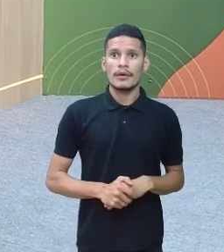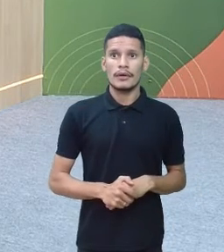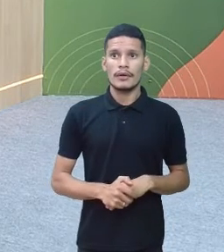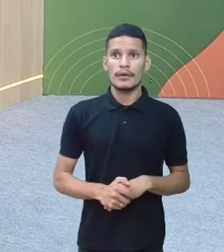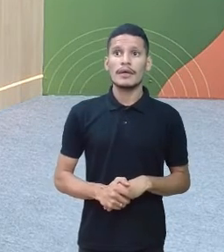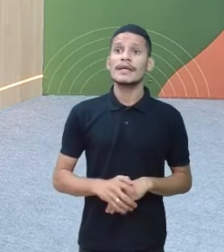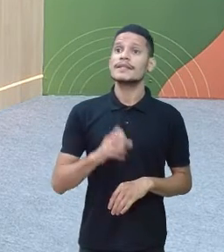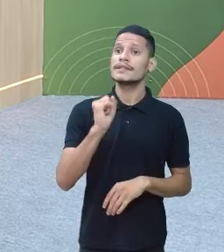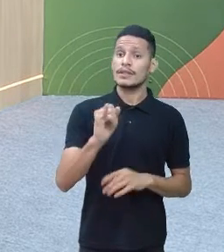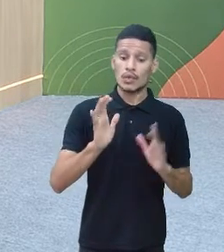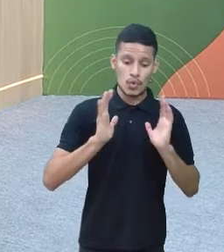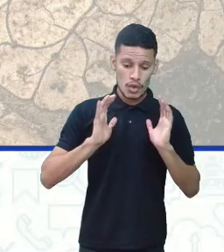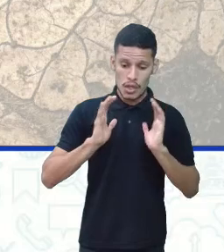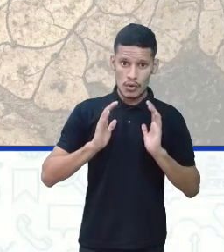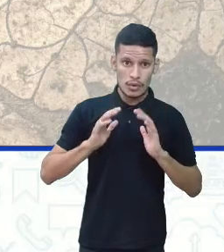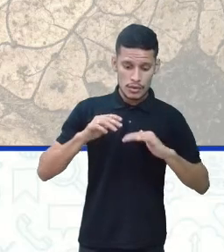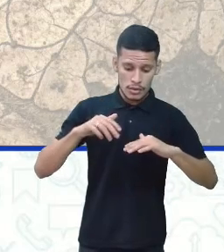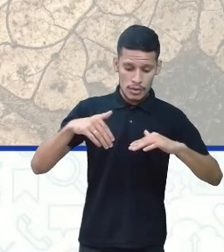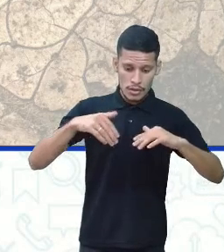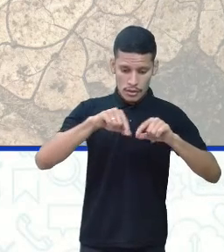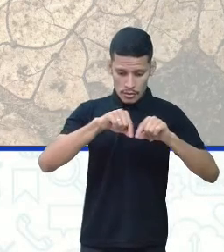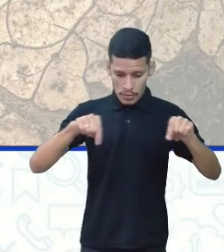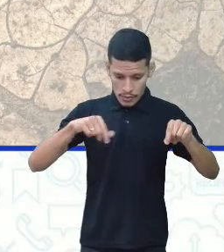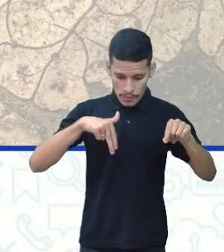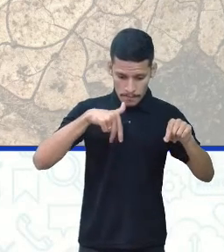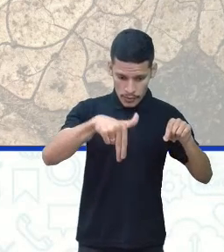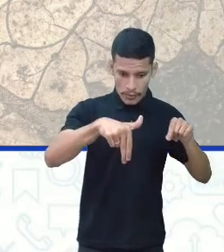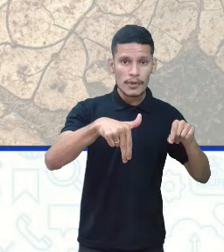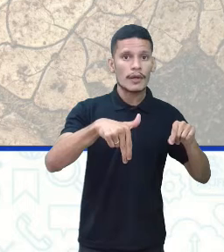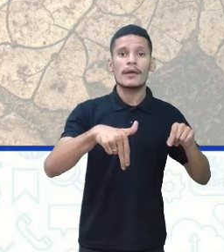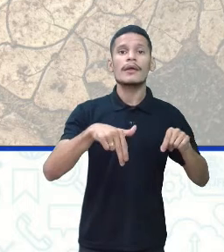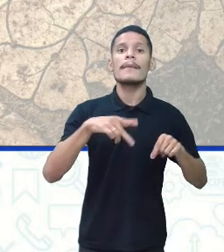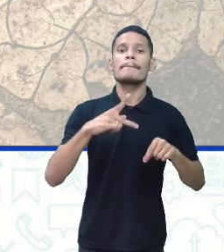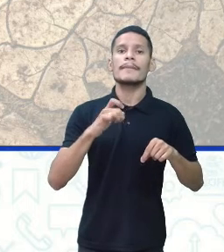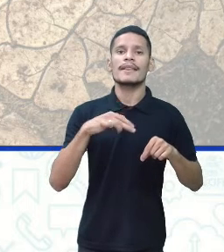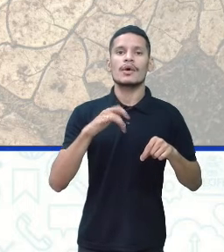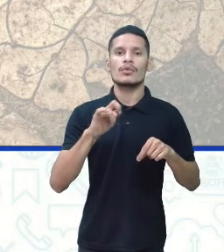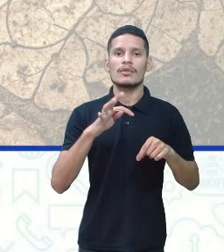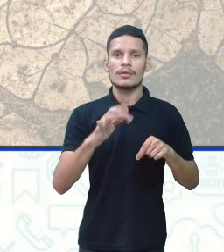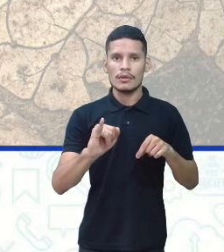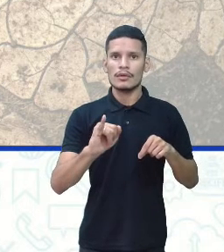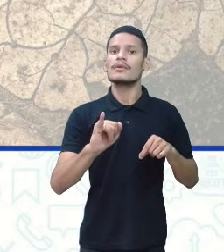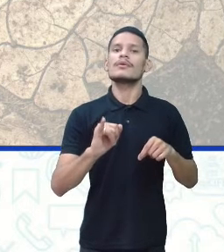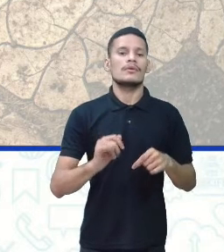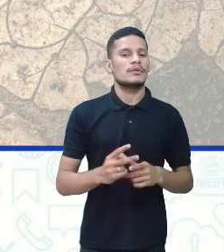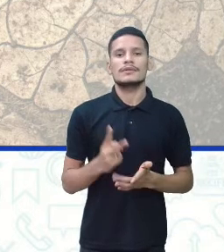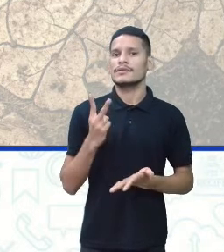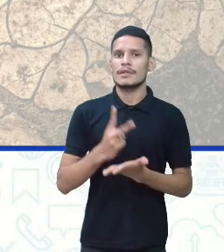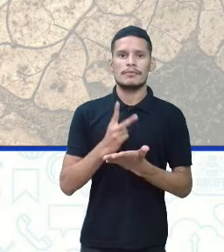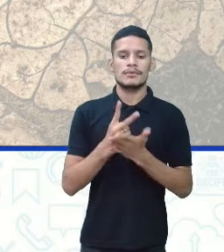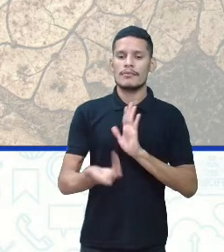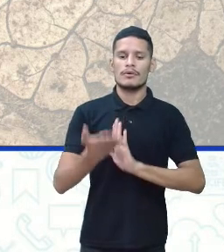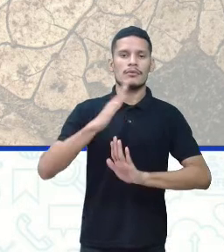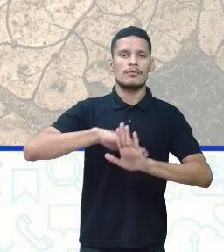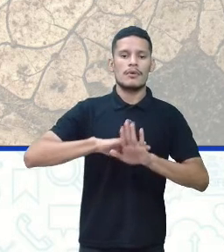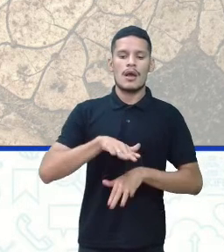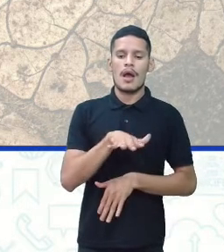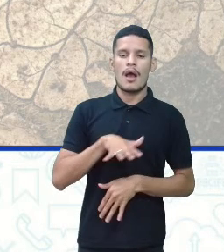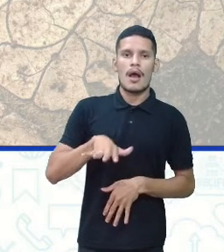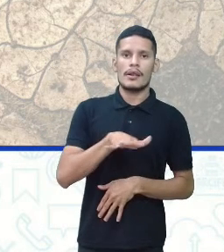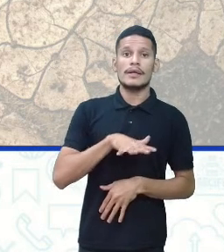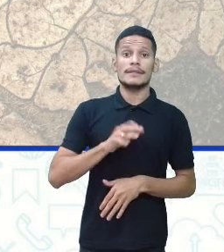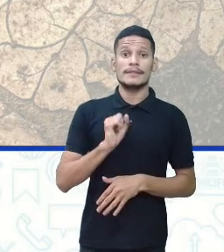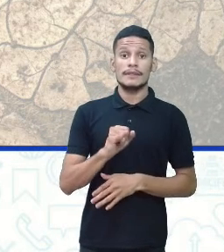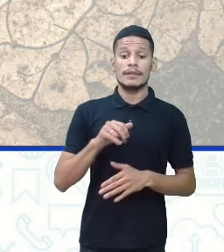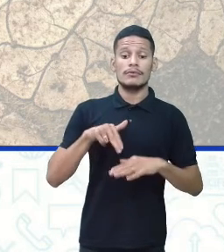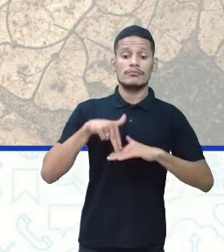Se o goleiro passar da linha, é pênalti, benção. Então, o goleiro tem sempre que ficar na sua área. Se ele sair